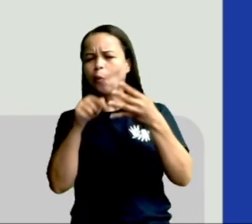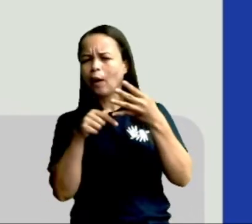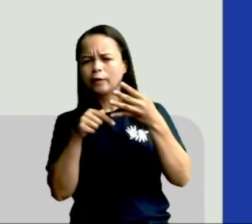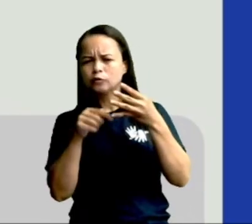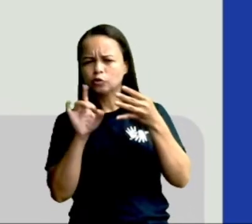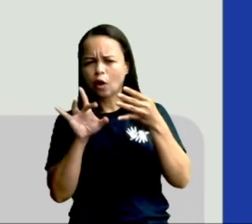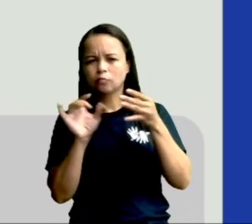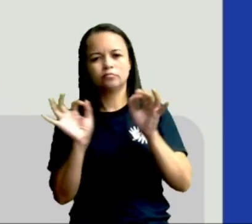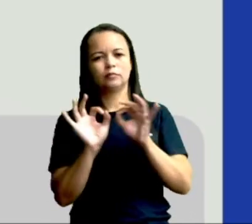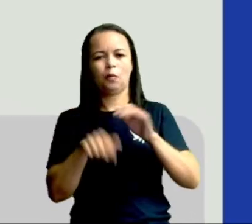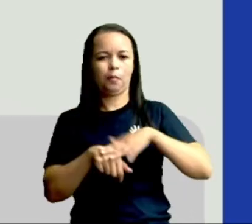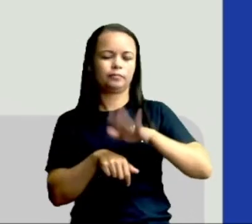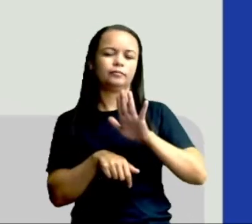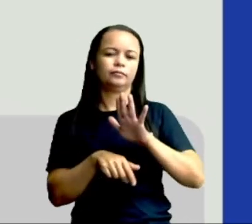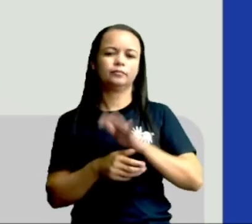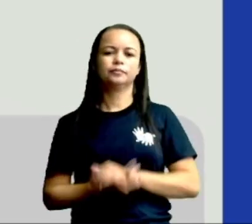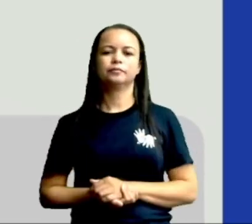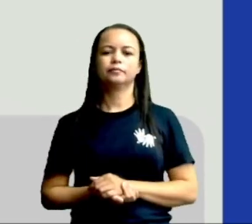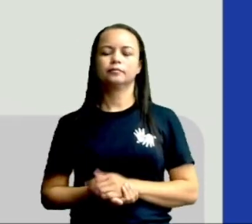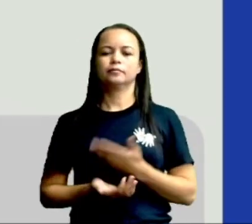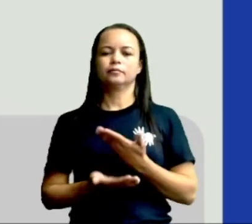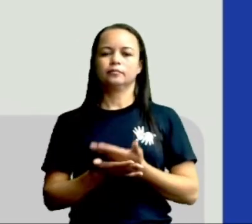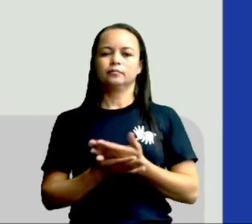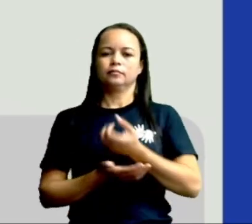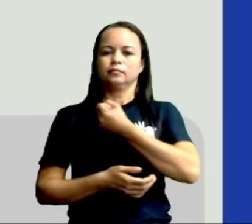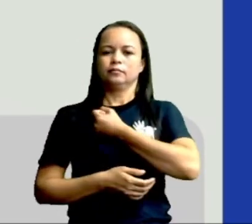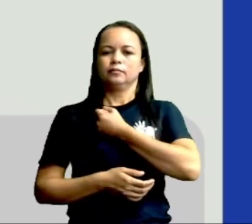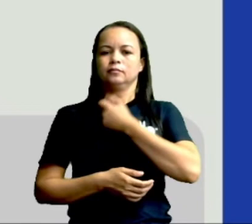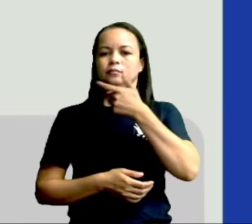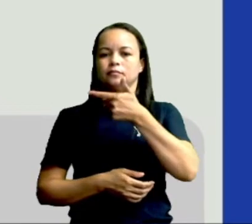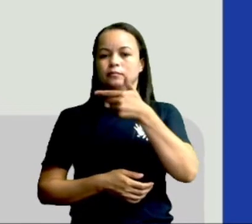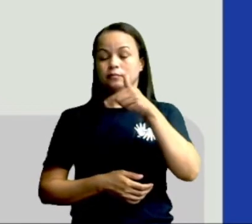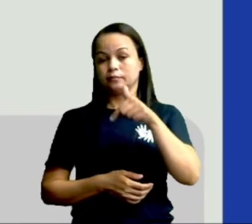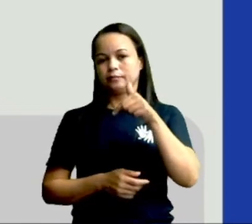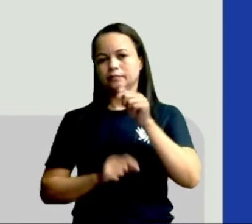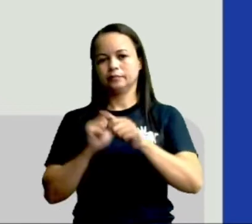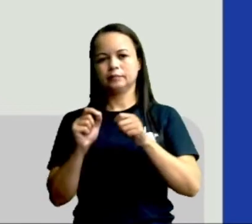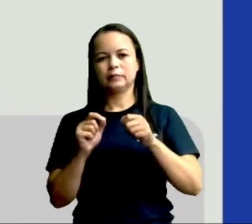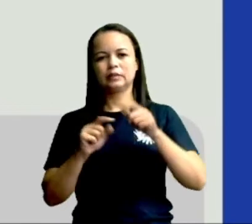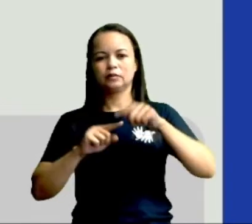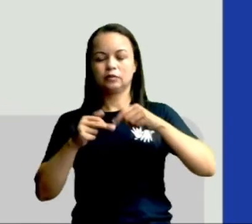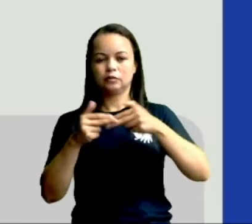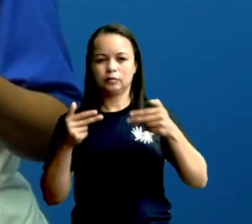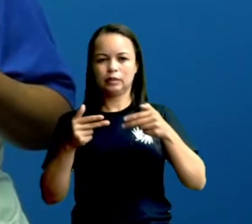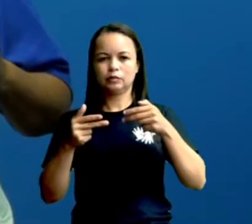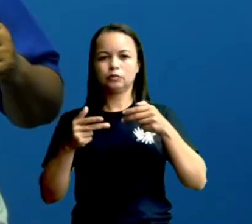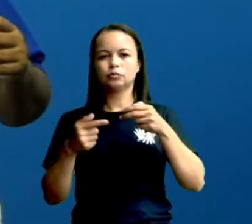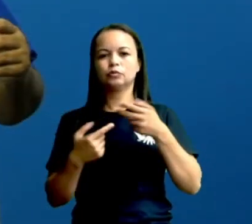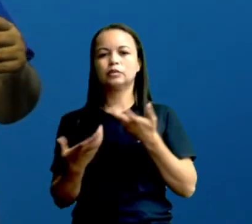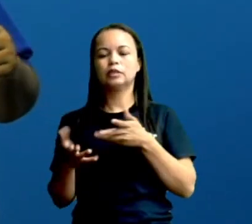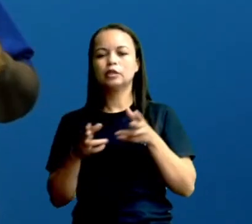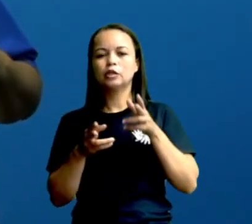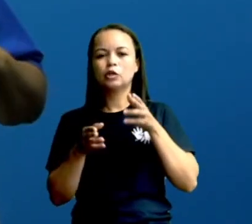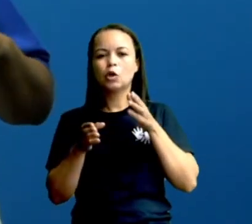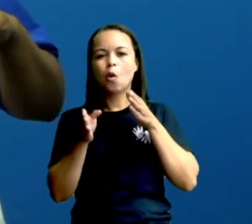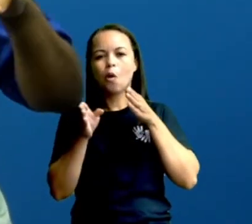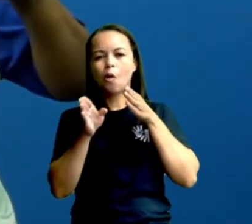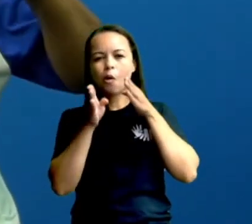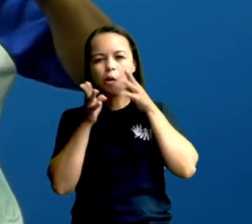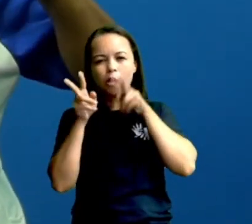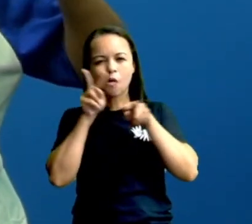Temos mais. E na aula número 27, os instrumentos de orientação. Vejam